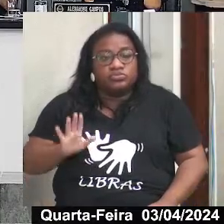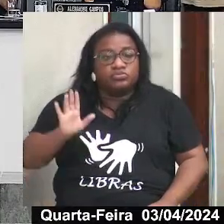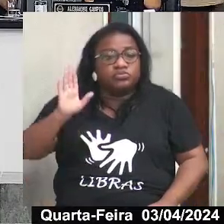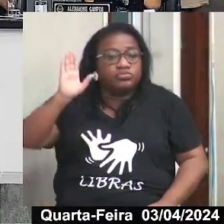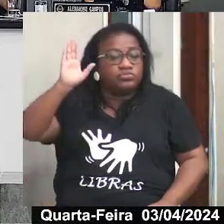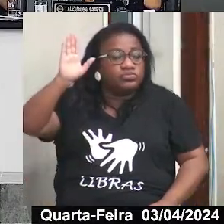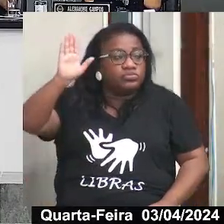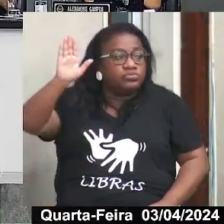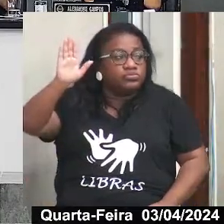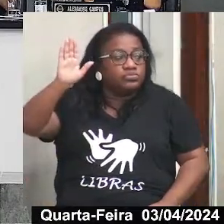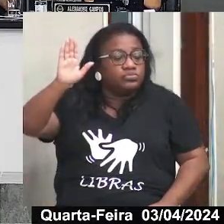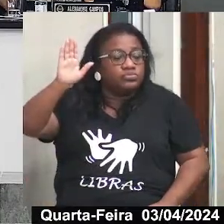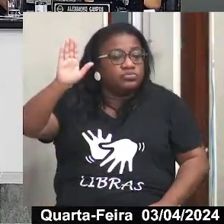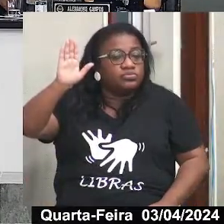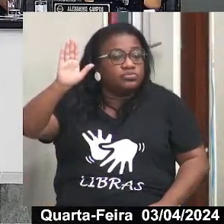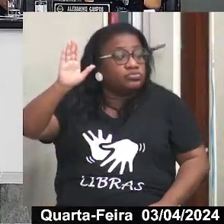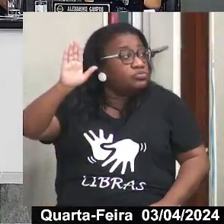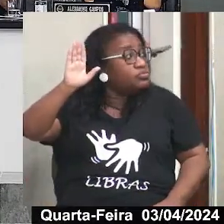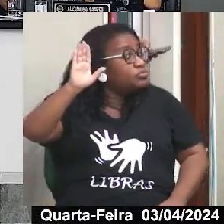Questão de ordem, presidente.